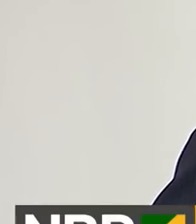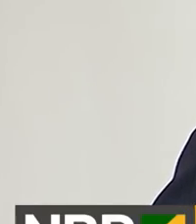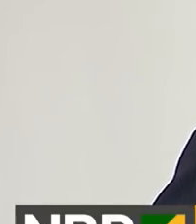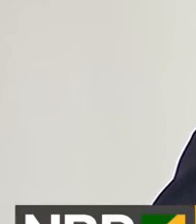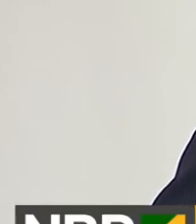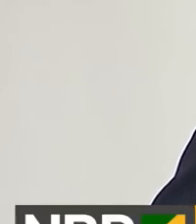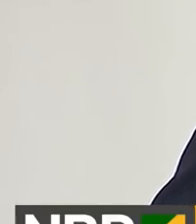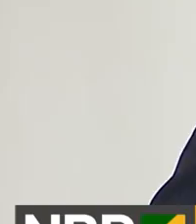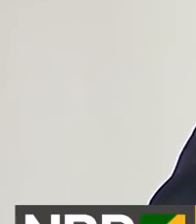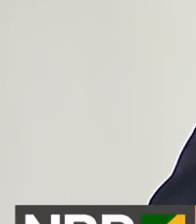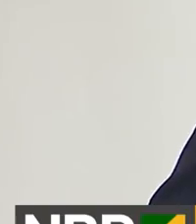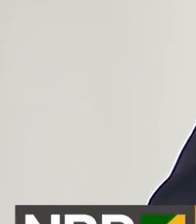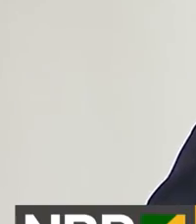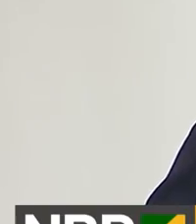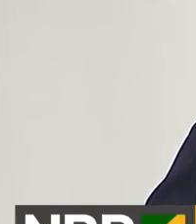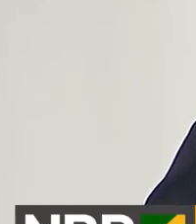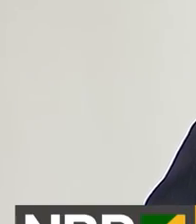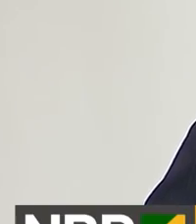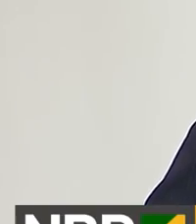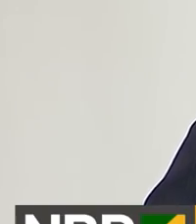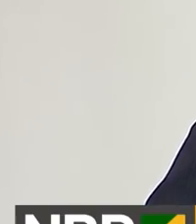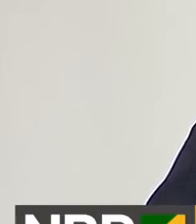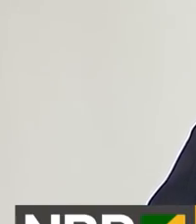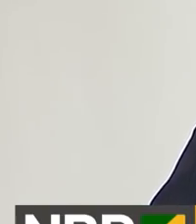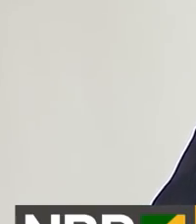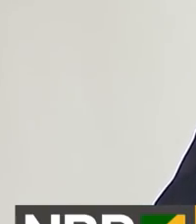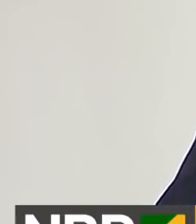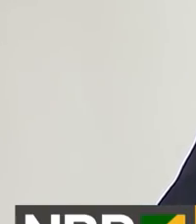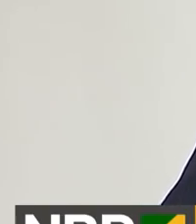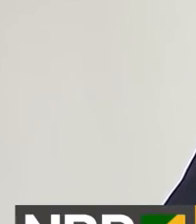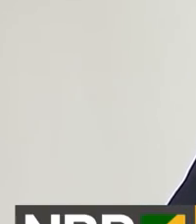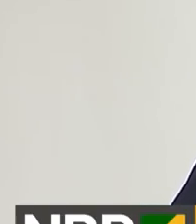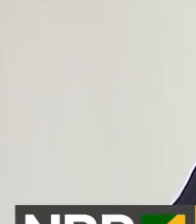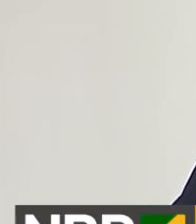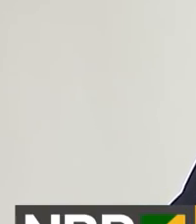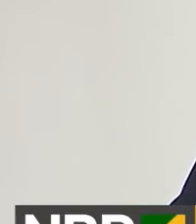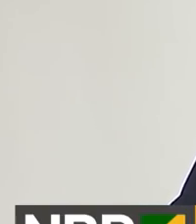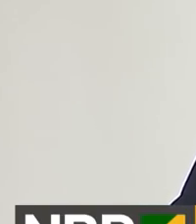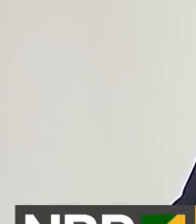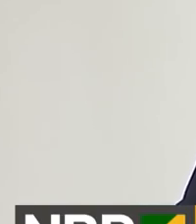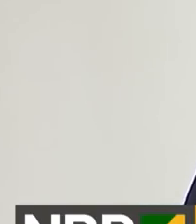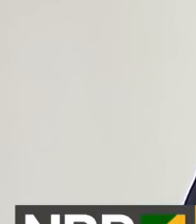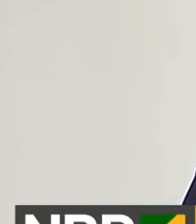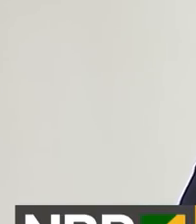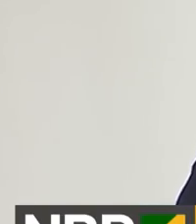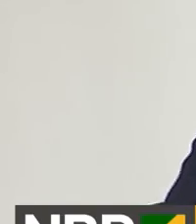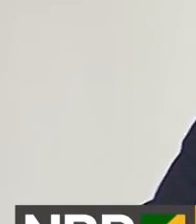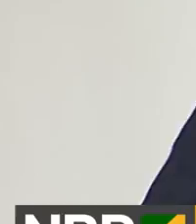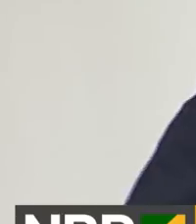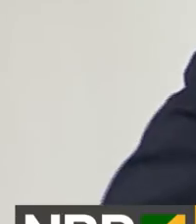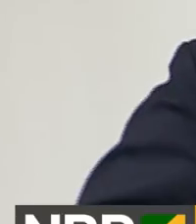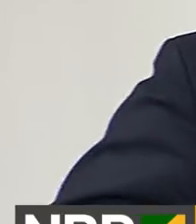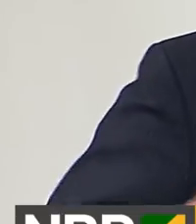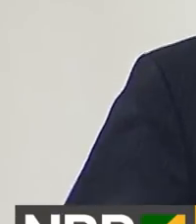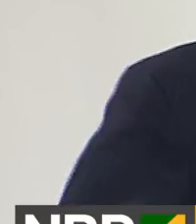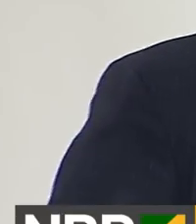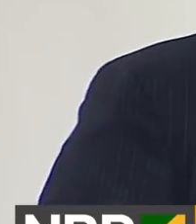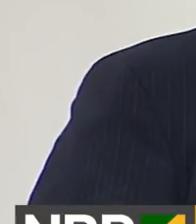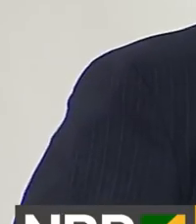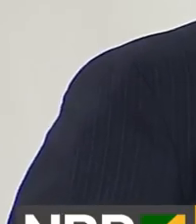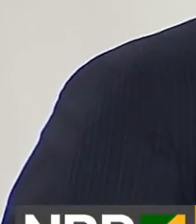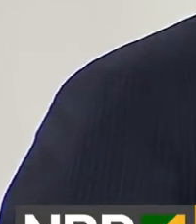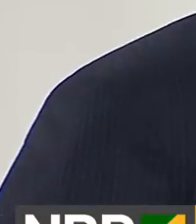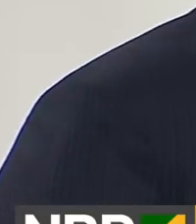presidente estou feliz de ao seu lado de poder estar aqui dando mais essa contribuição para que a gente possa atrair cada vez mais